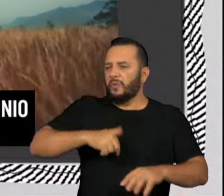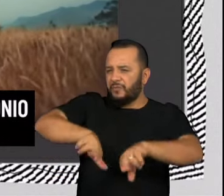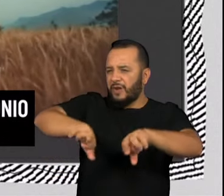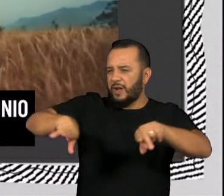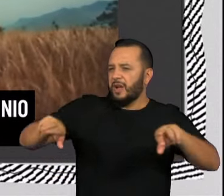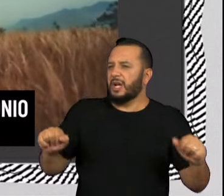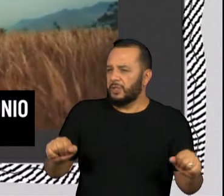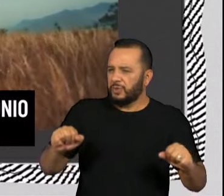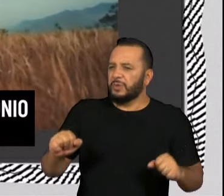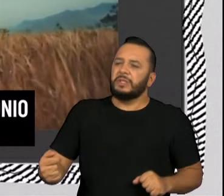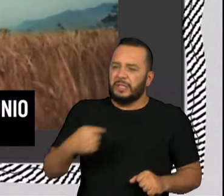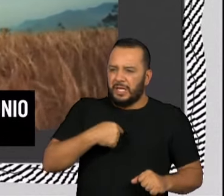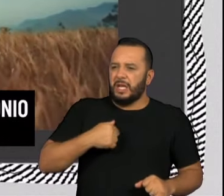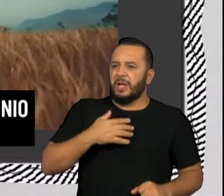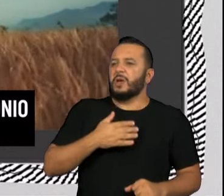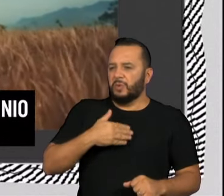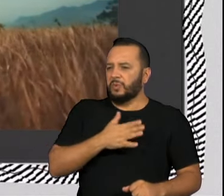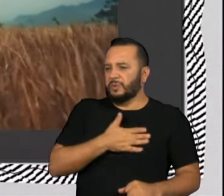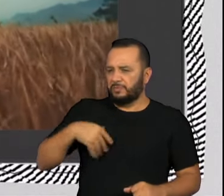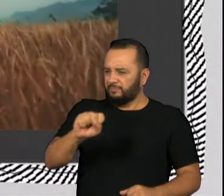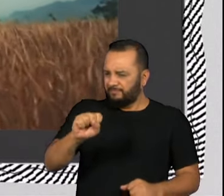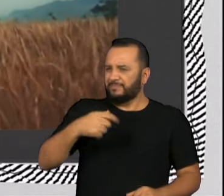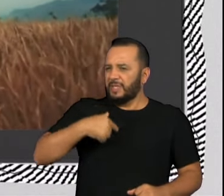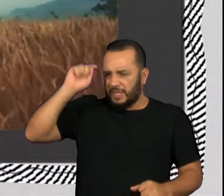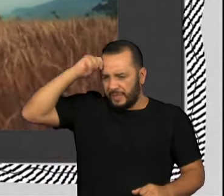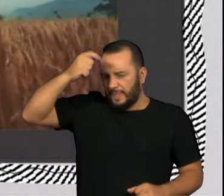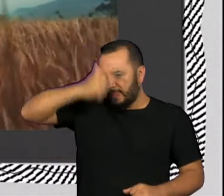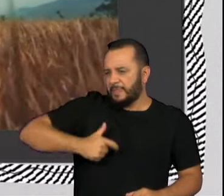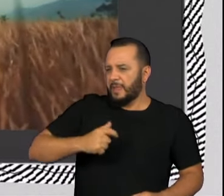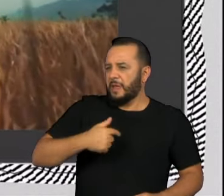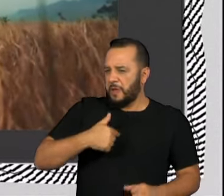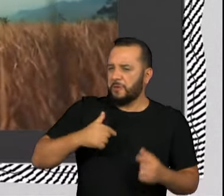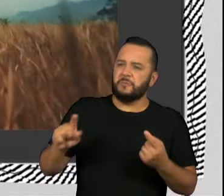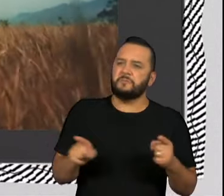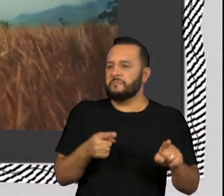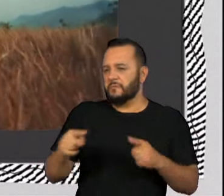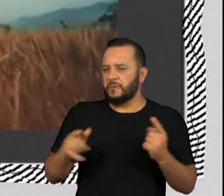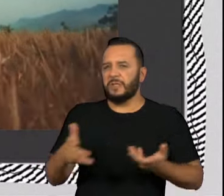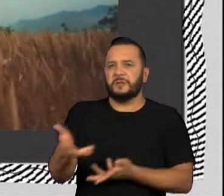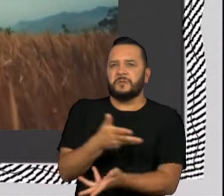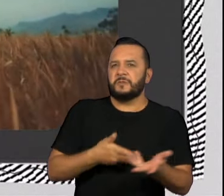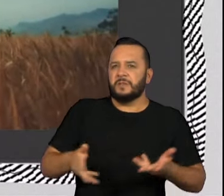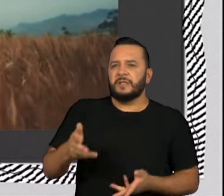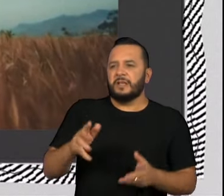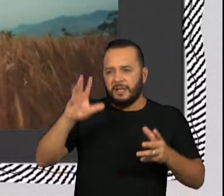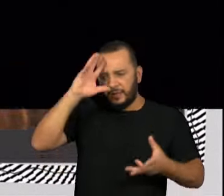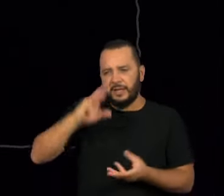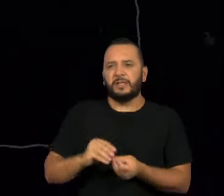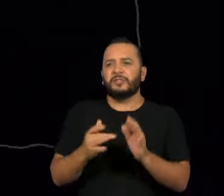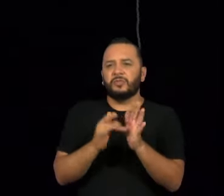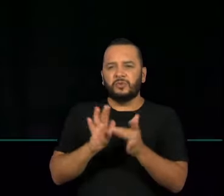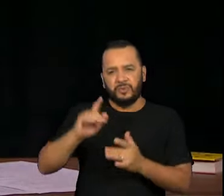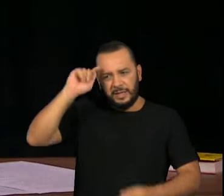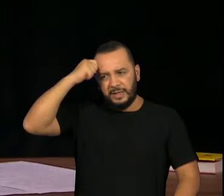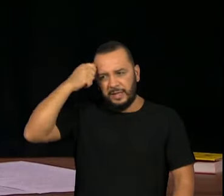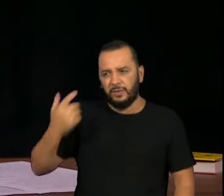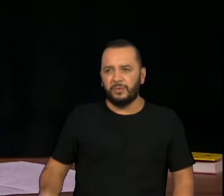que quando ela apresentar o demônio e depois de ver o branco que eu aceito eu vou chamar de polícia é isso entenda Jesus é com isso